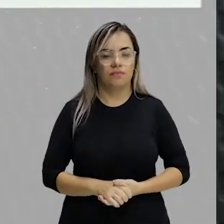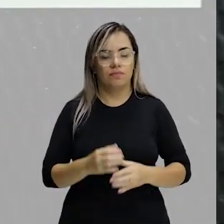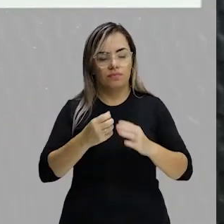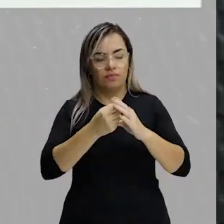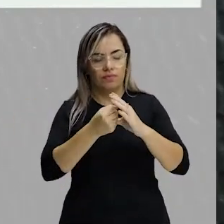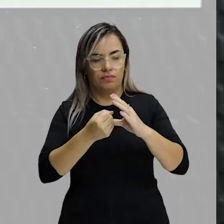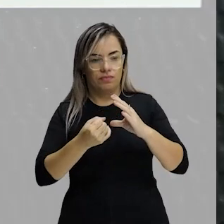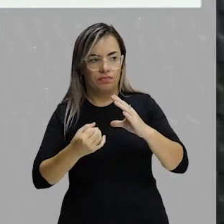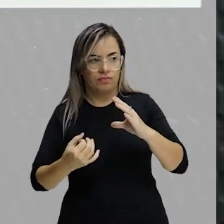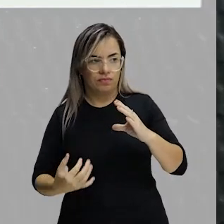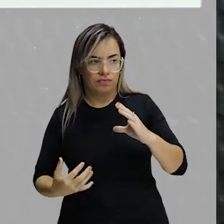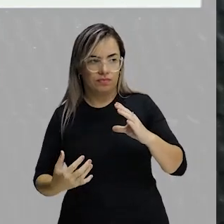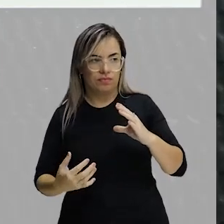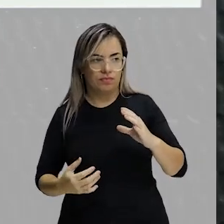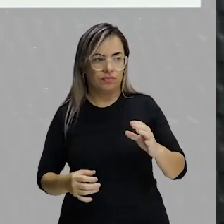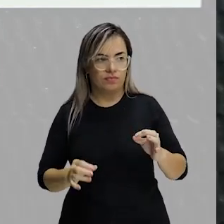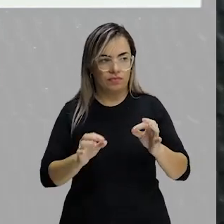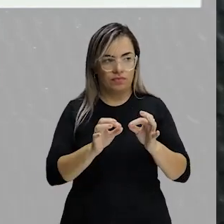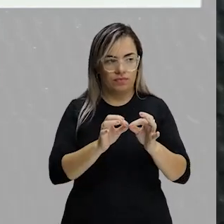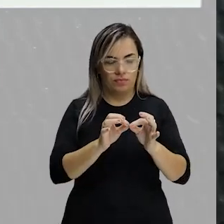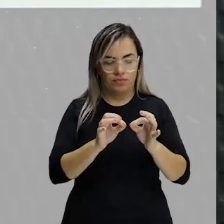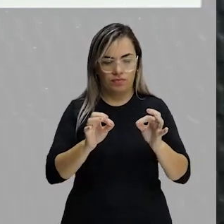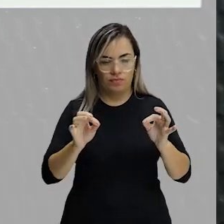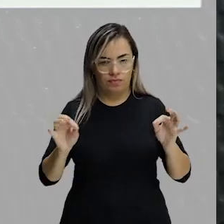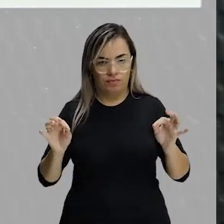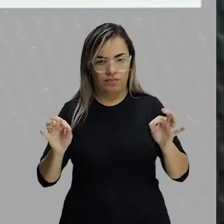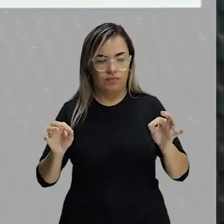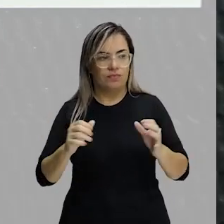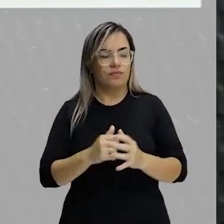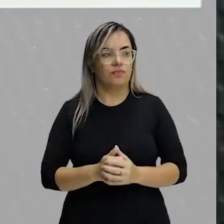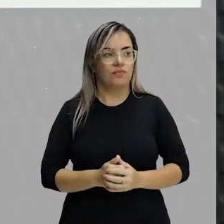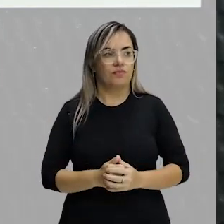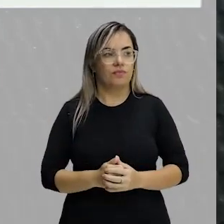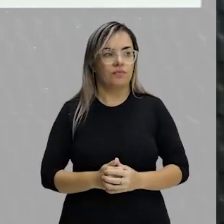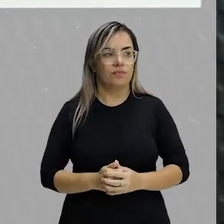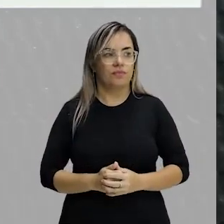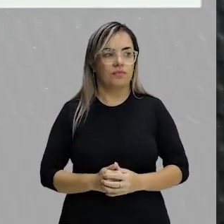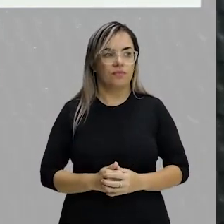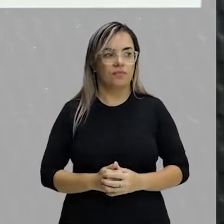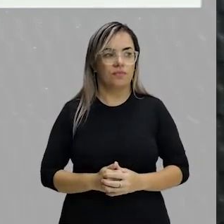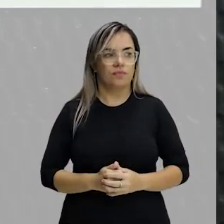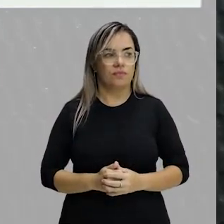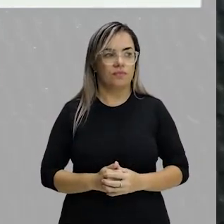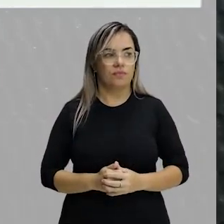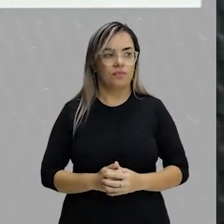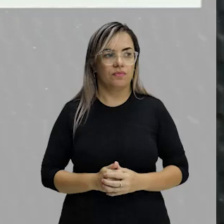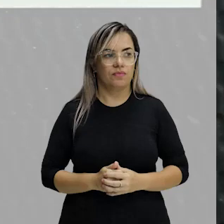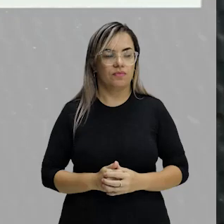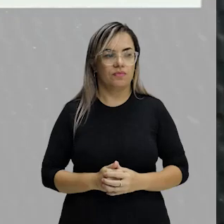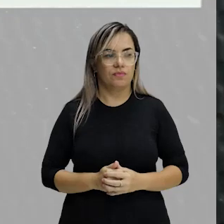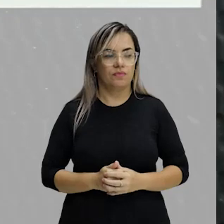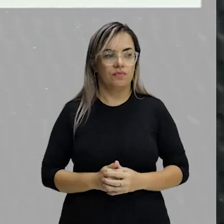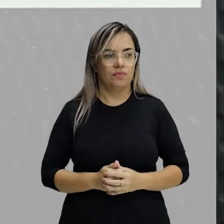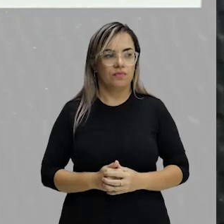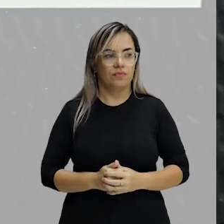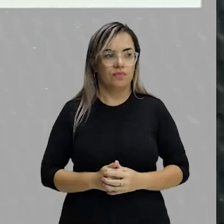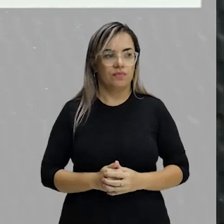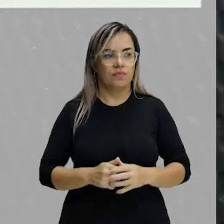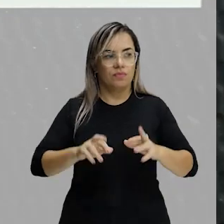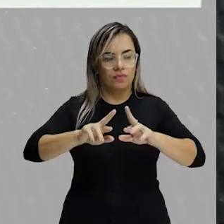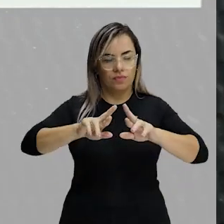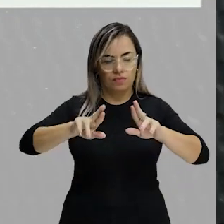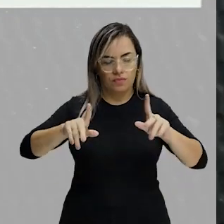para o foco F1, menos a distância do ponto P para o foco F2, essa